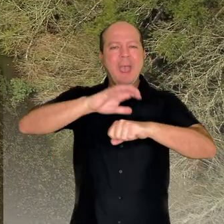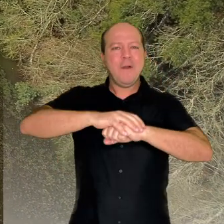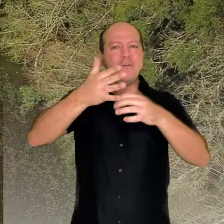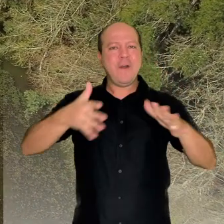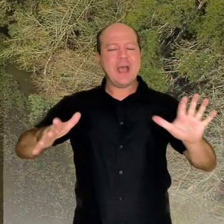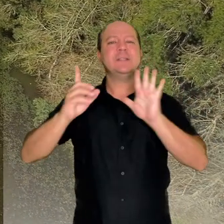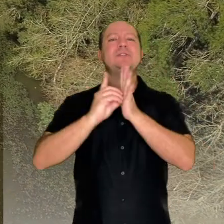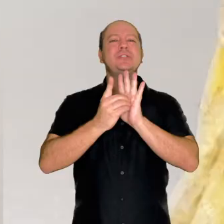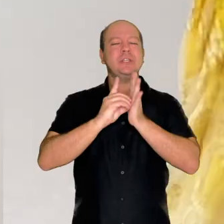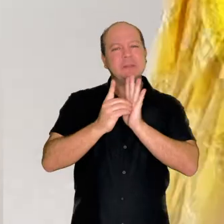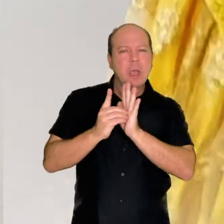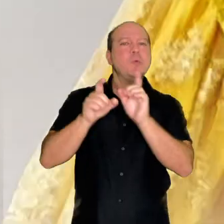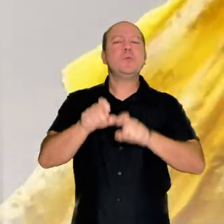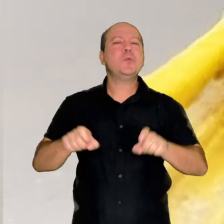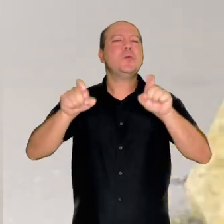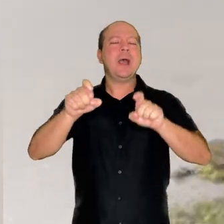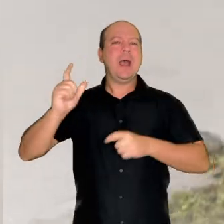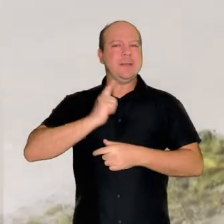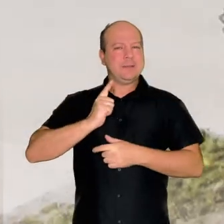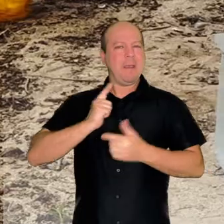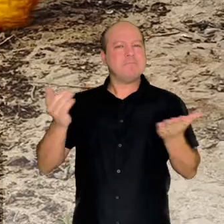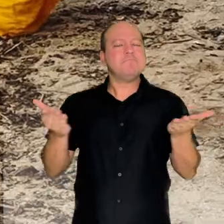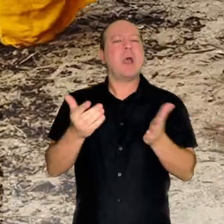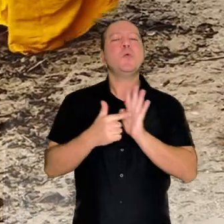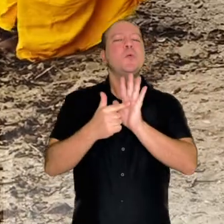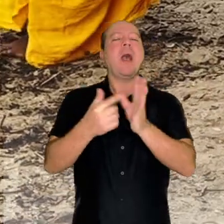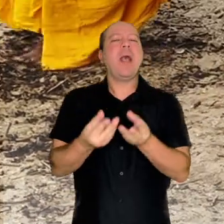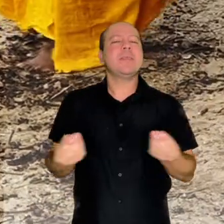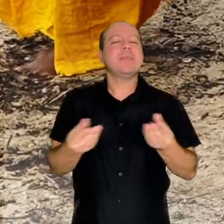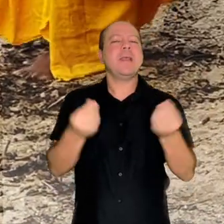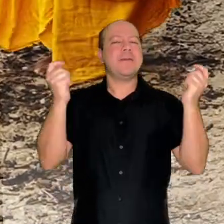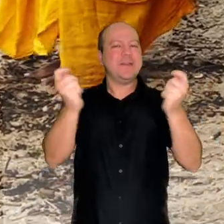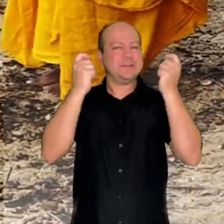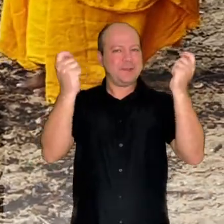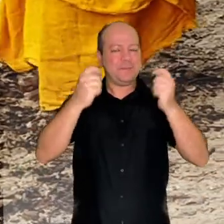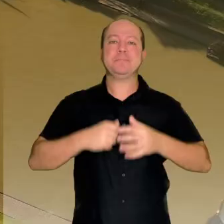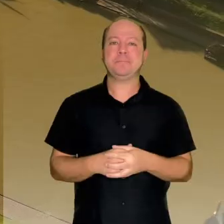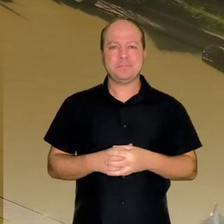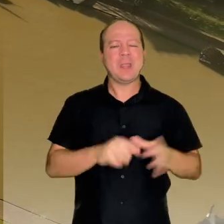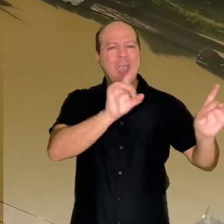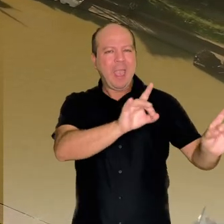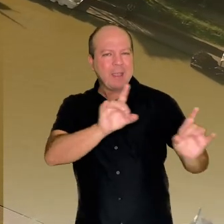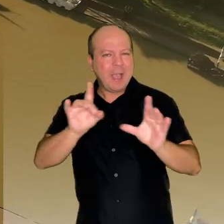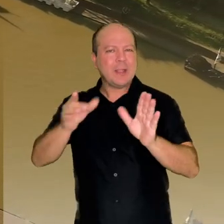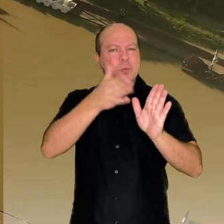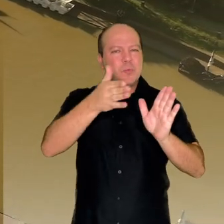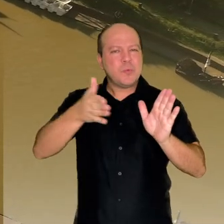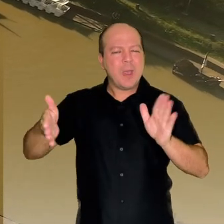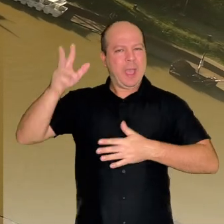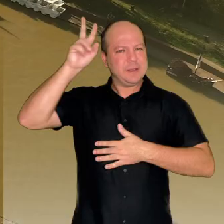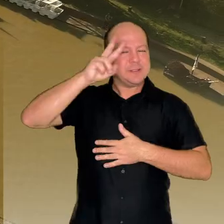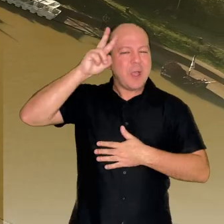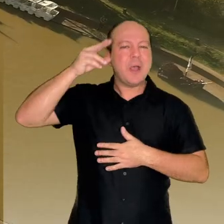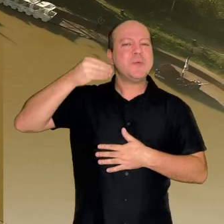integra o FASA Digital, plataforma que traz para o ambiente virtual a essência desse festival. Em cada episódio, você